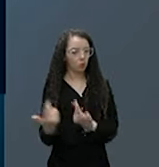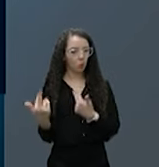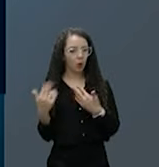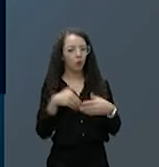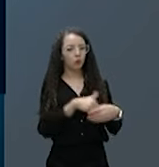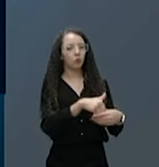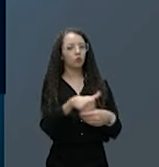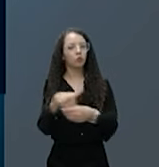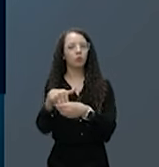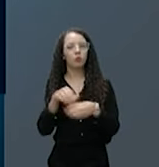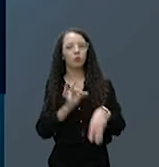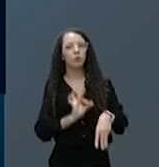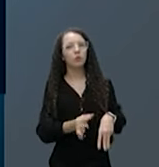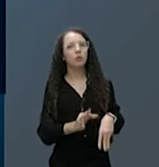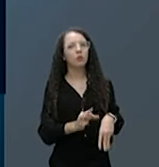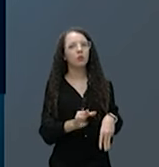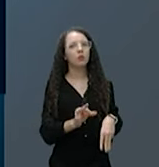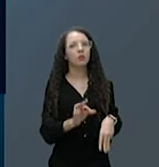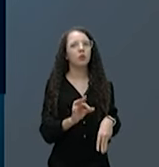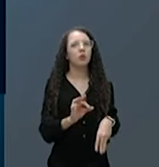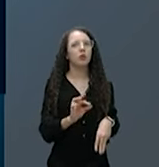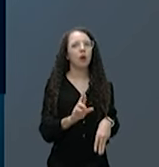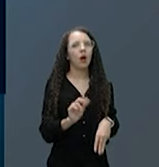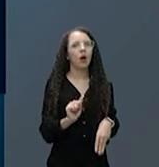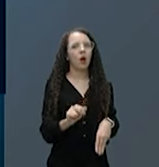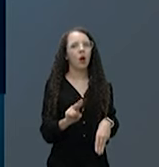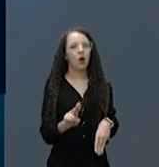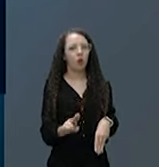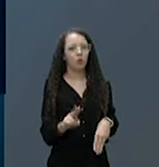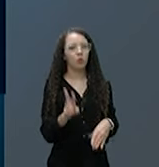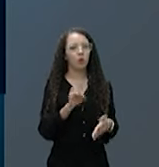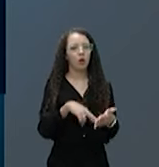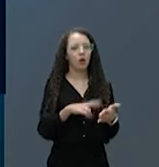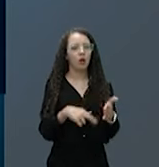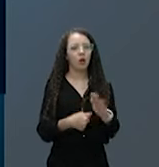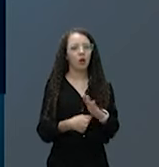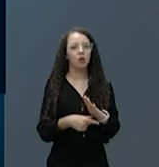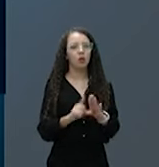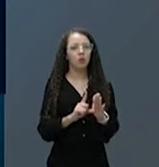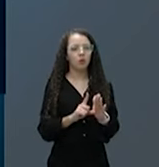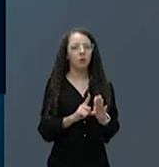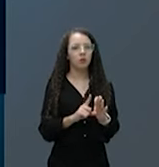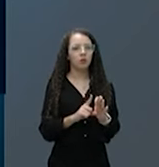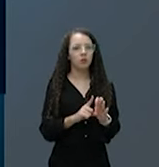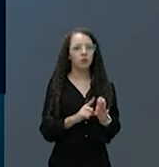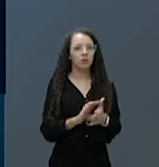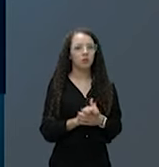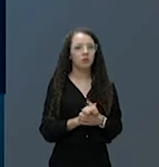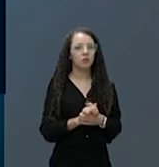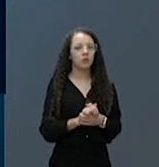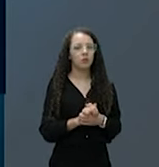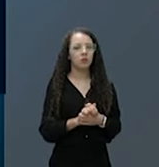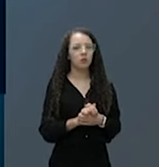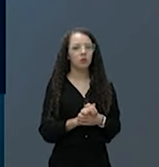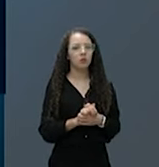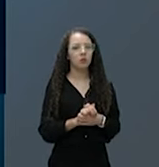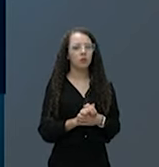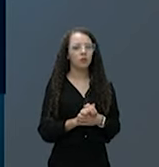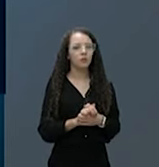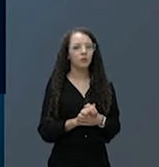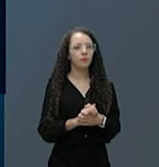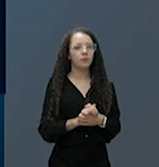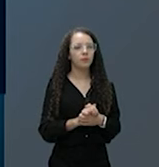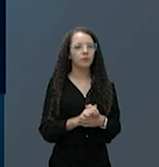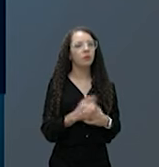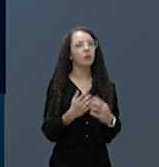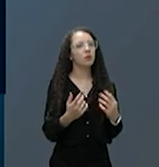Araújo, que foi o relator na origem. É, mas a observação sobre o conhecimento da ministra Nancy, de qualquer forma,